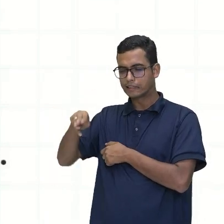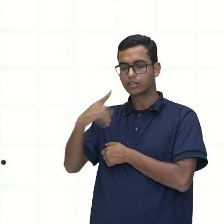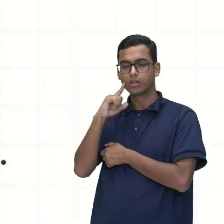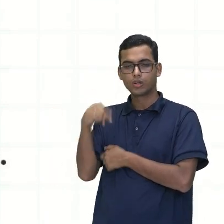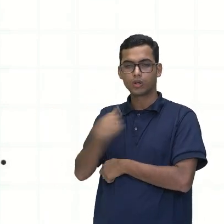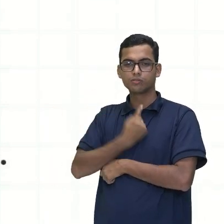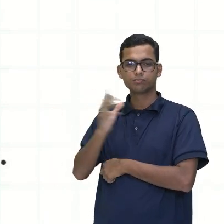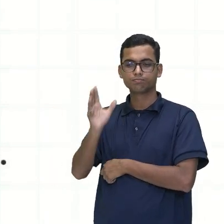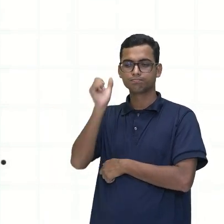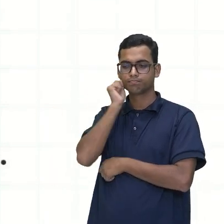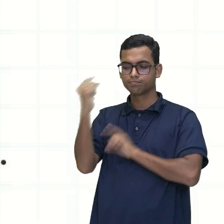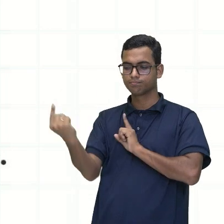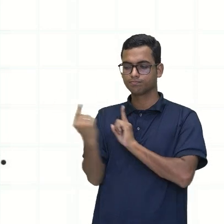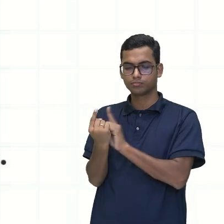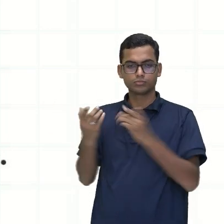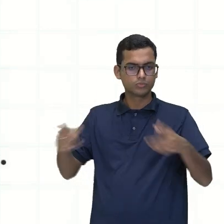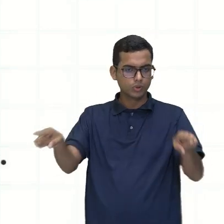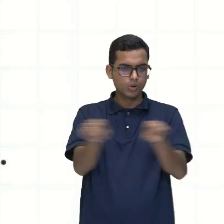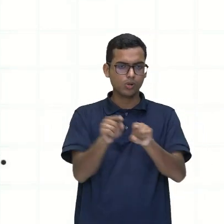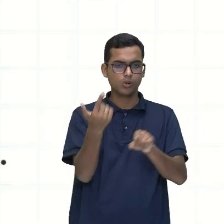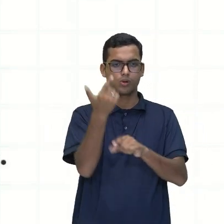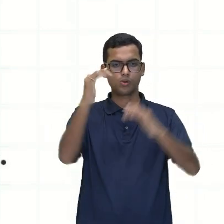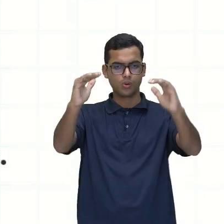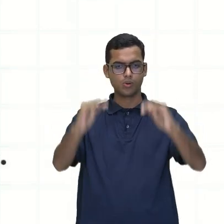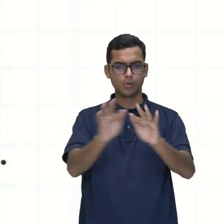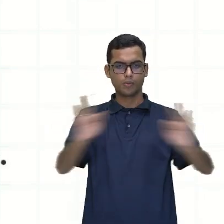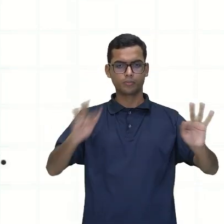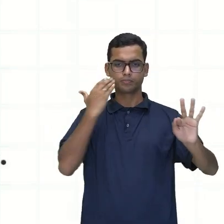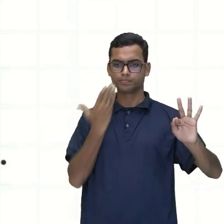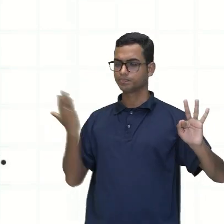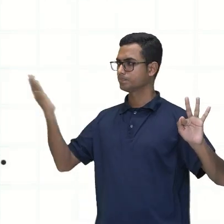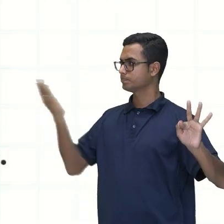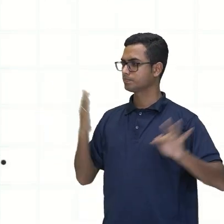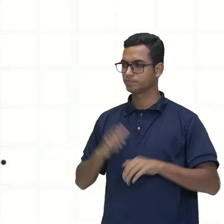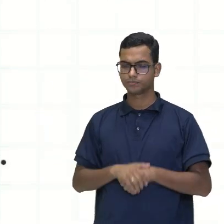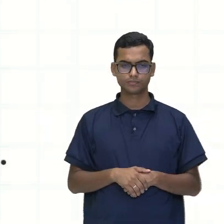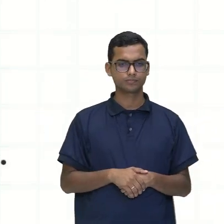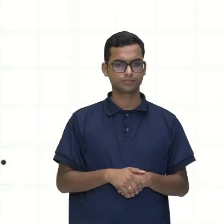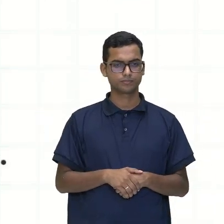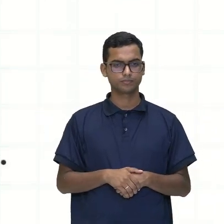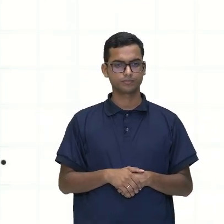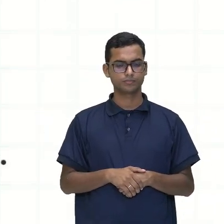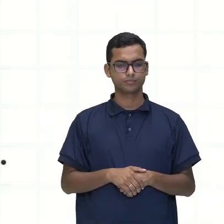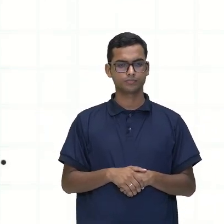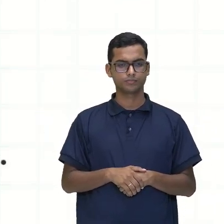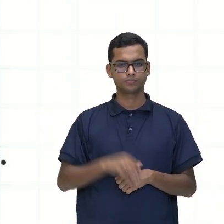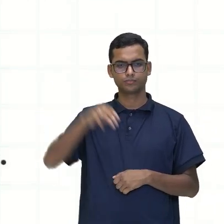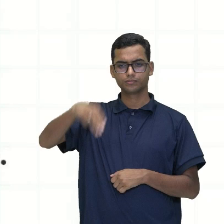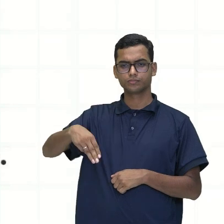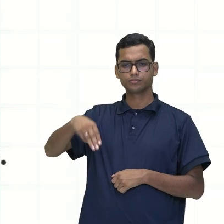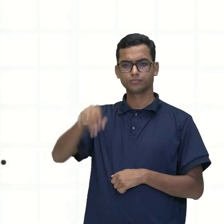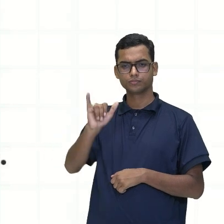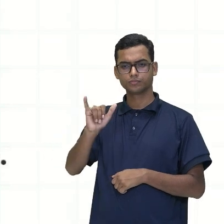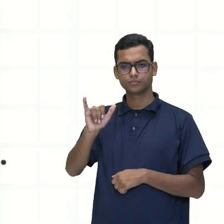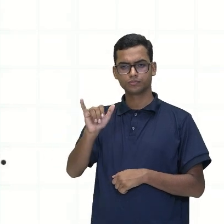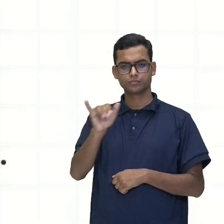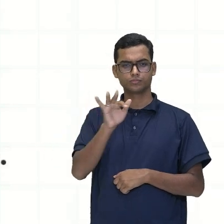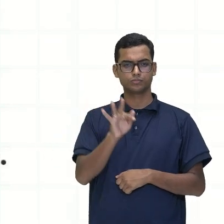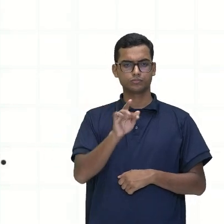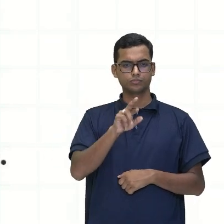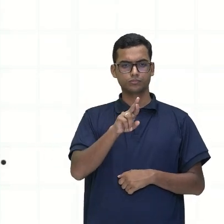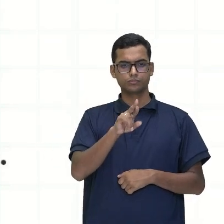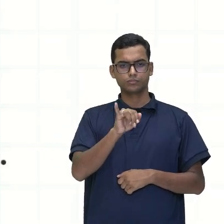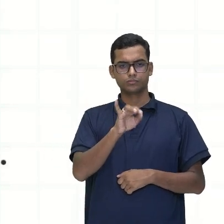my friends. O destaque aqui, né? É meus friends, meus amigos,